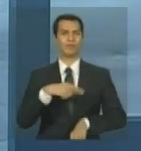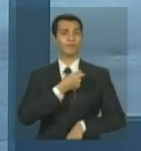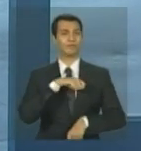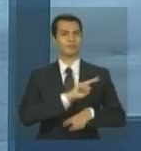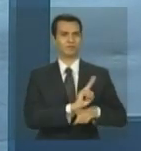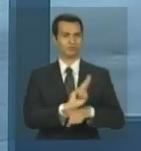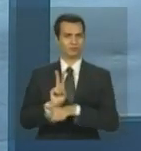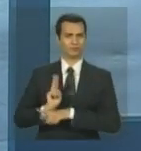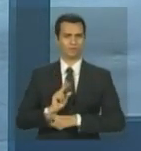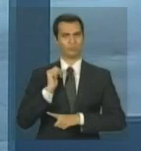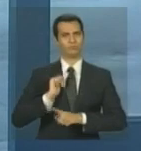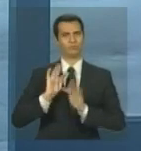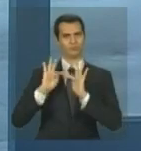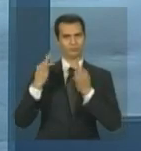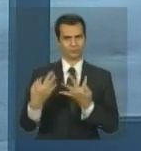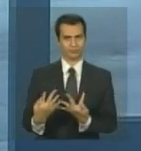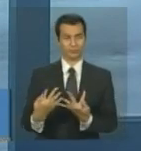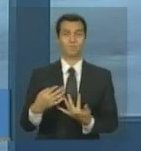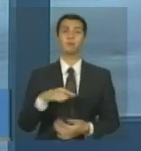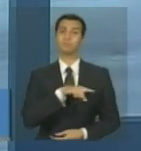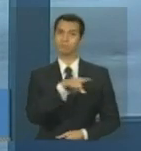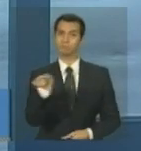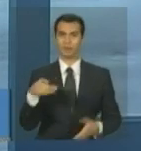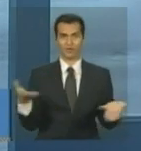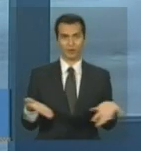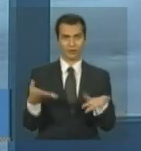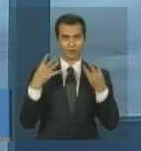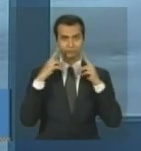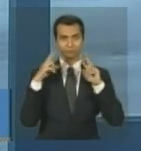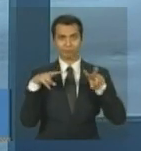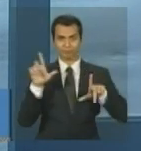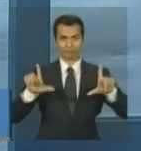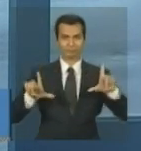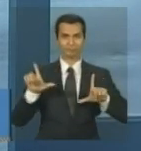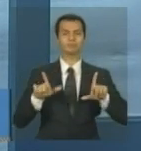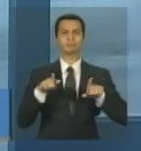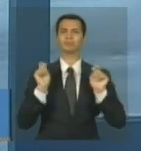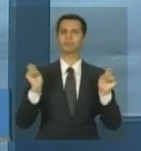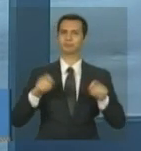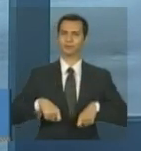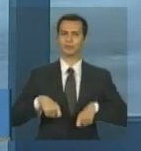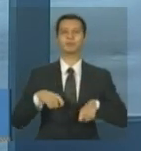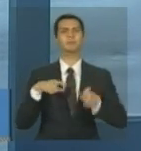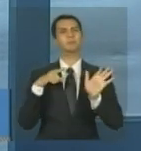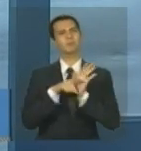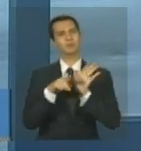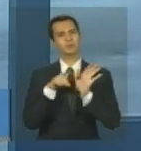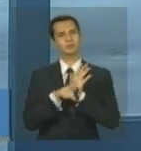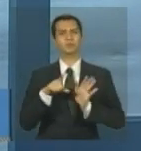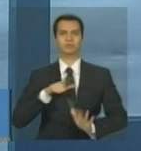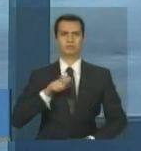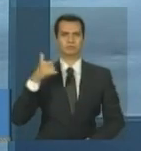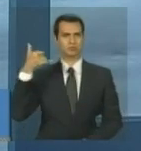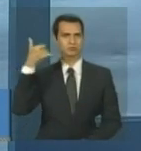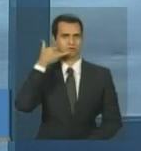fiscalização do programa Bolsa Família. Você que está nos assistindo pode enviar suas perguntas pelos telefones